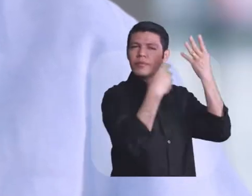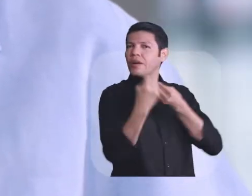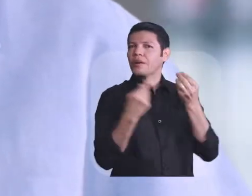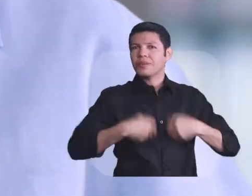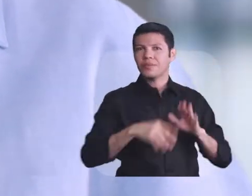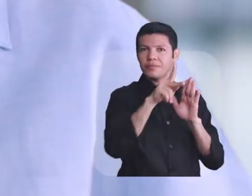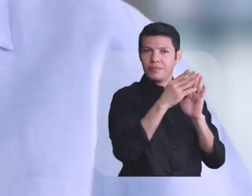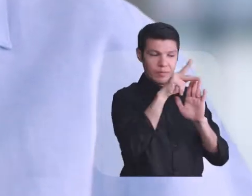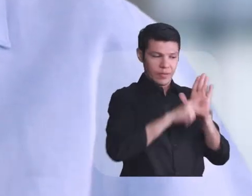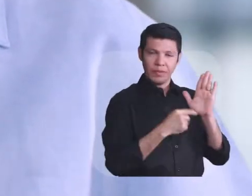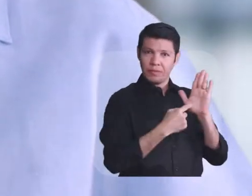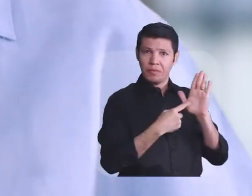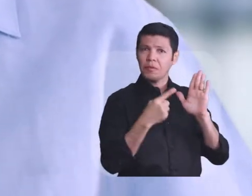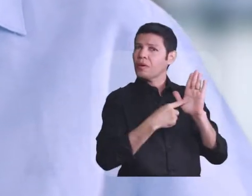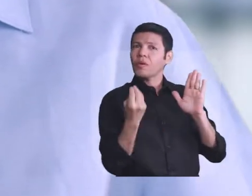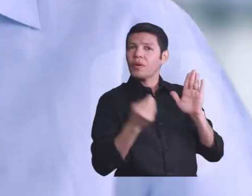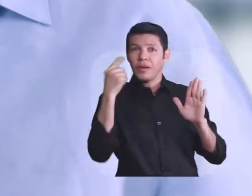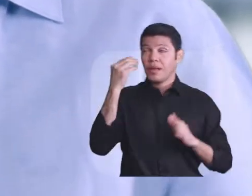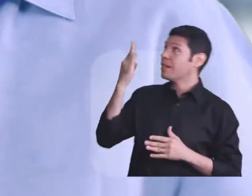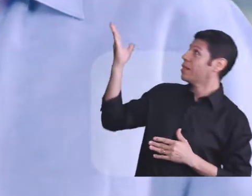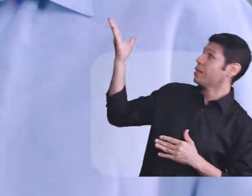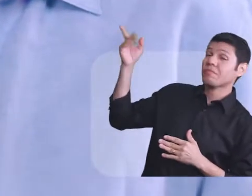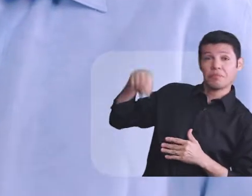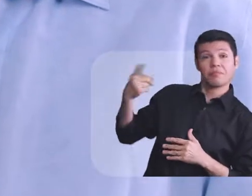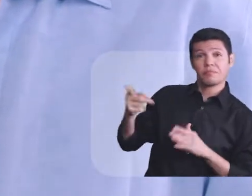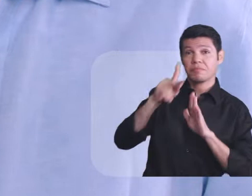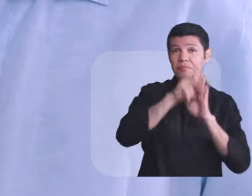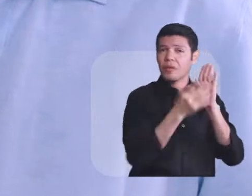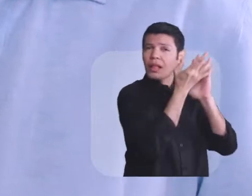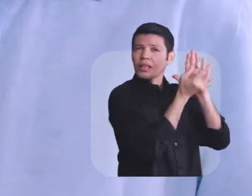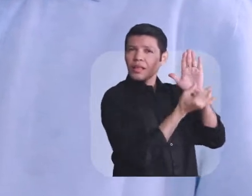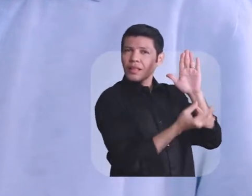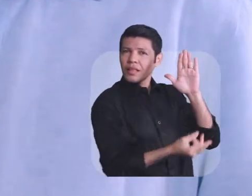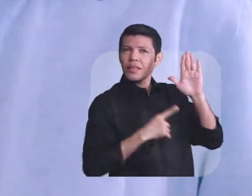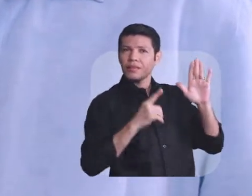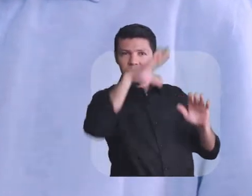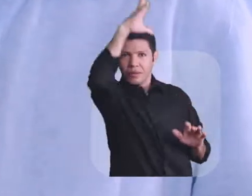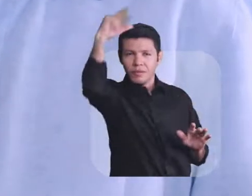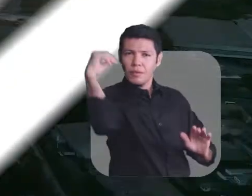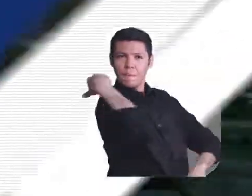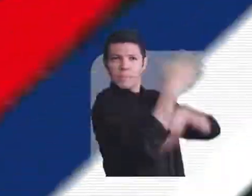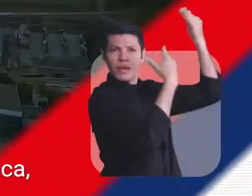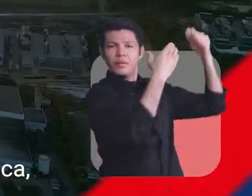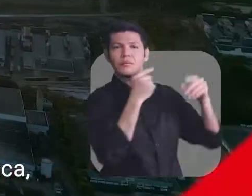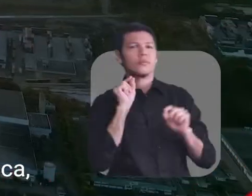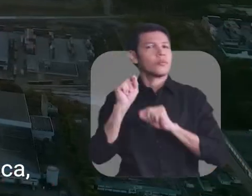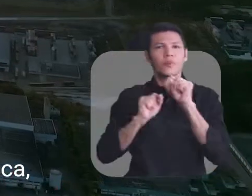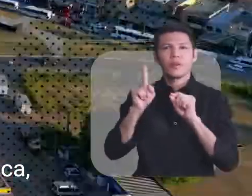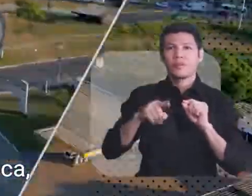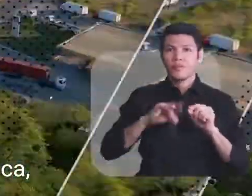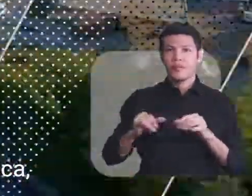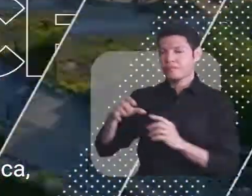um plano para aproveitar as riquezas que temos. Este é o plano. Aqui está o Acelera Amazonas. O